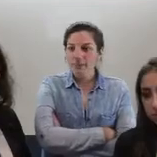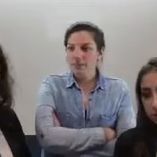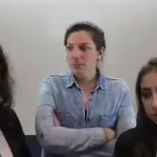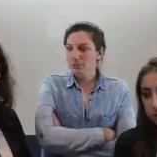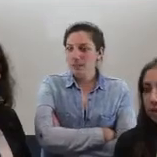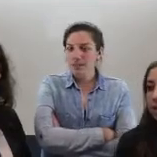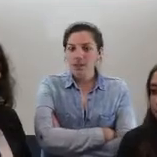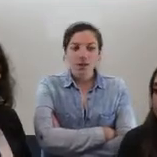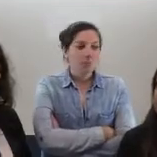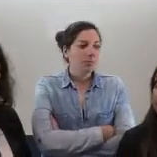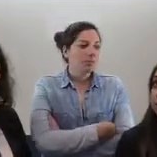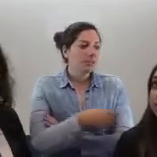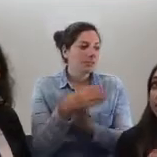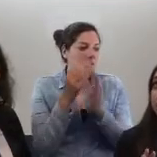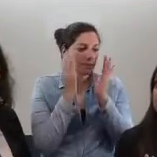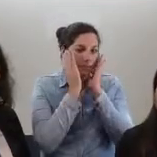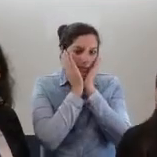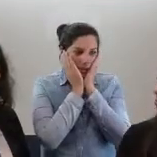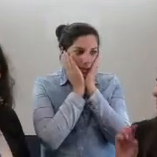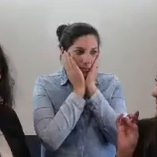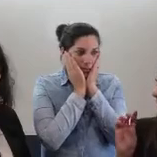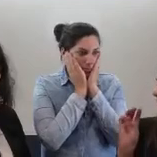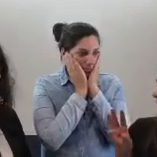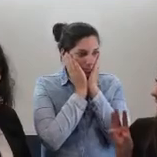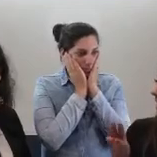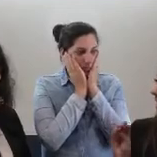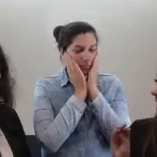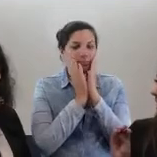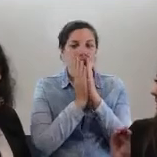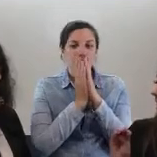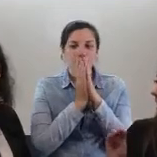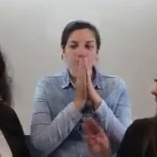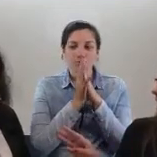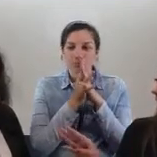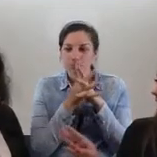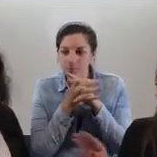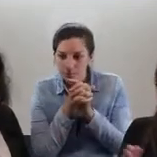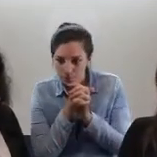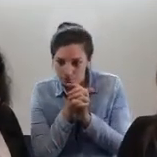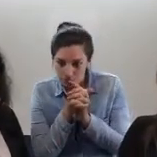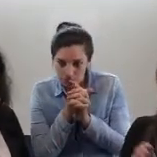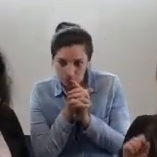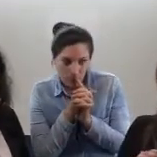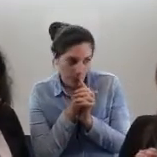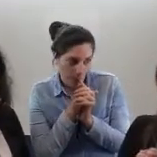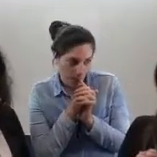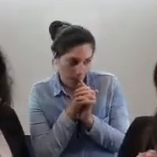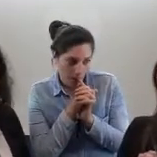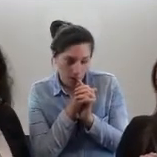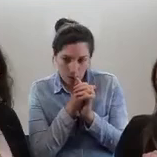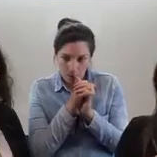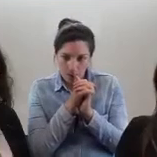para já dá a vocês. referência pronta. Dos Porque 3 formatos, da é ABNT, Na na APA. APA, que é a de